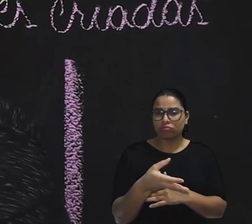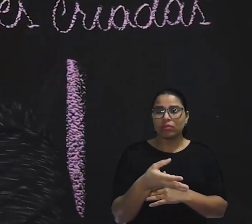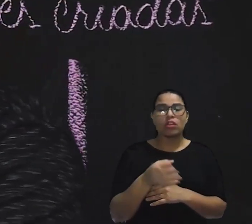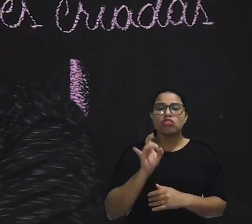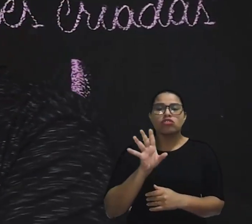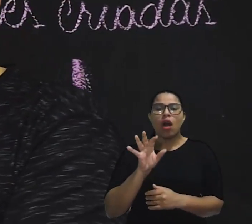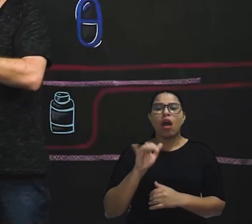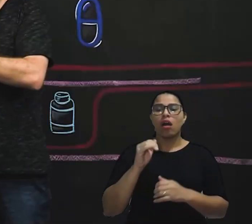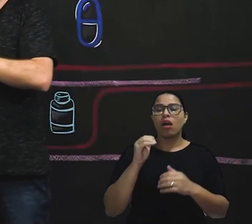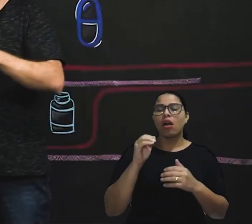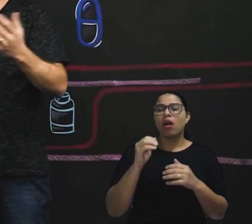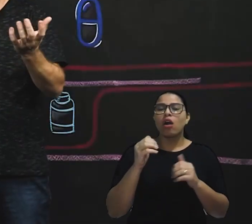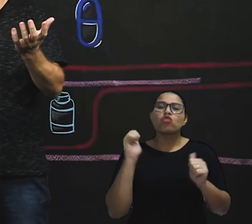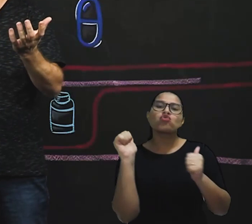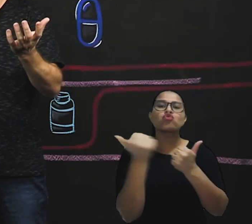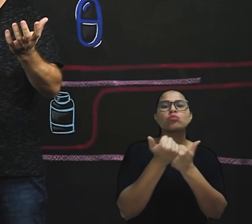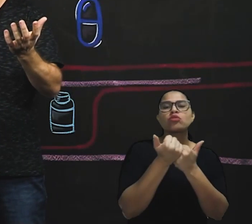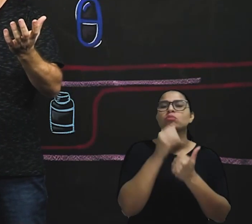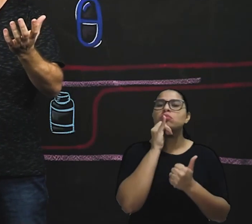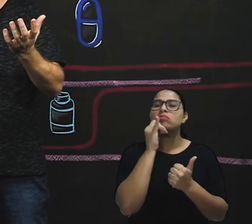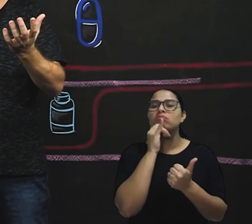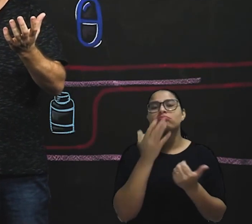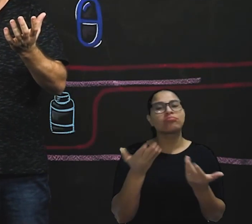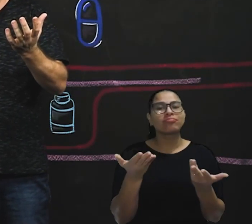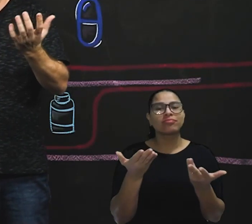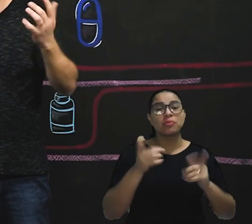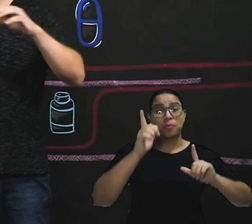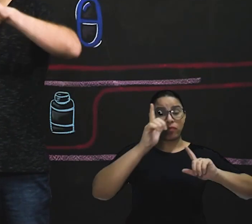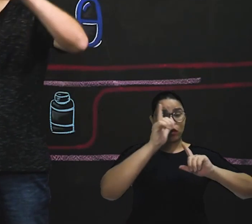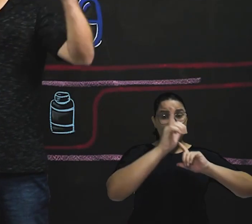uma peça ou outra. Até os próprios computadores.